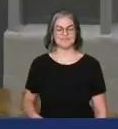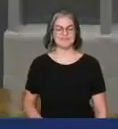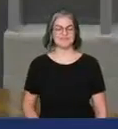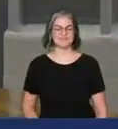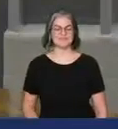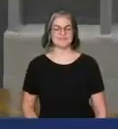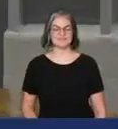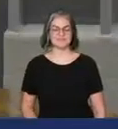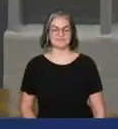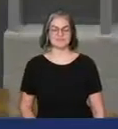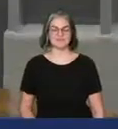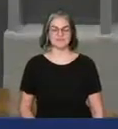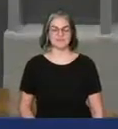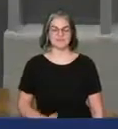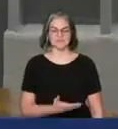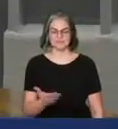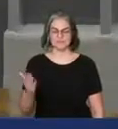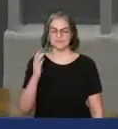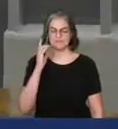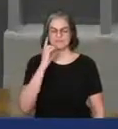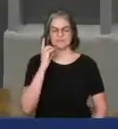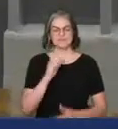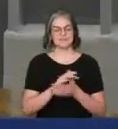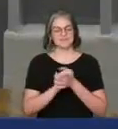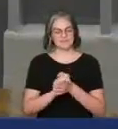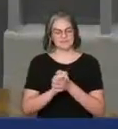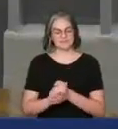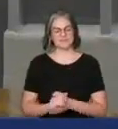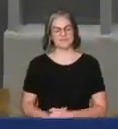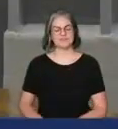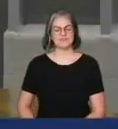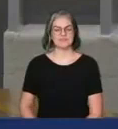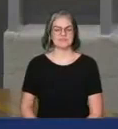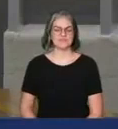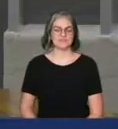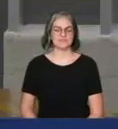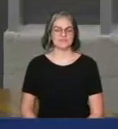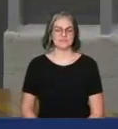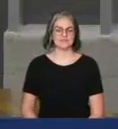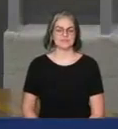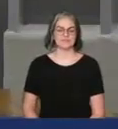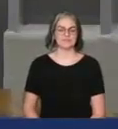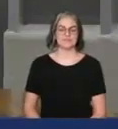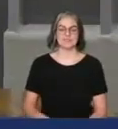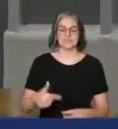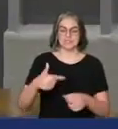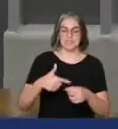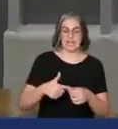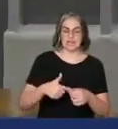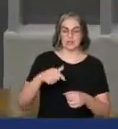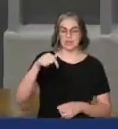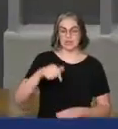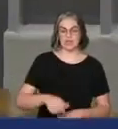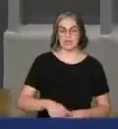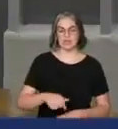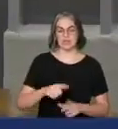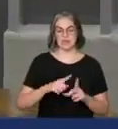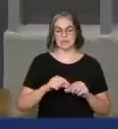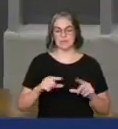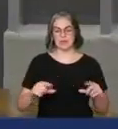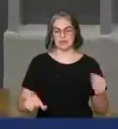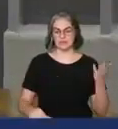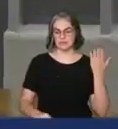Deputados e deputadas, a gasolina com Bolsonaro em Brasília chegou a R$ 9,00. Olha a contradição